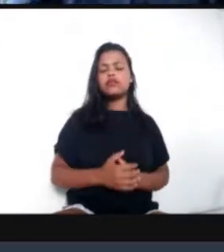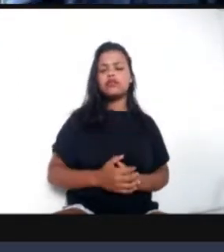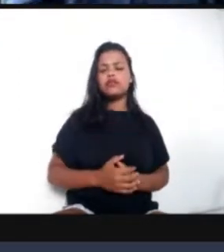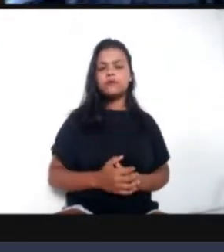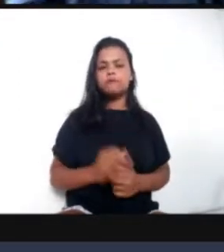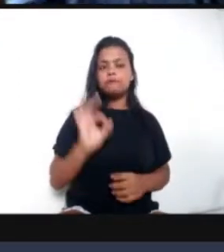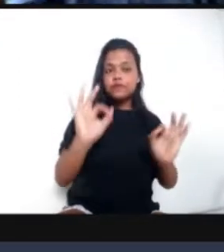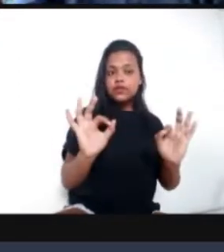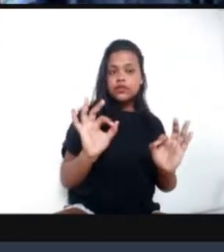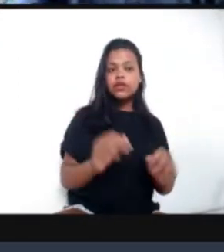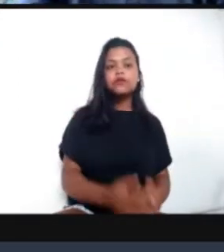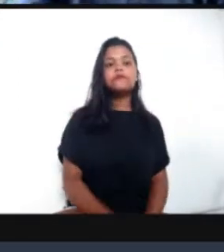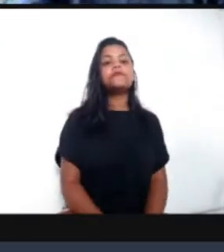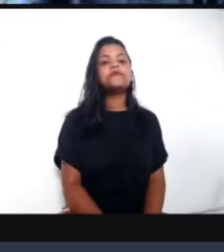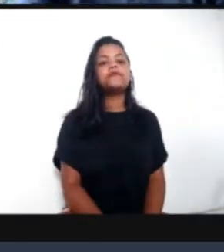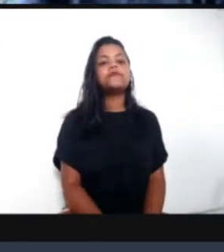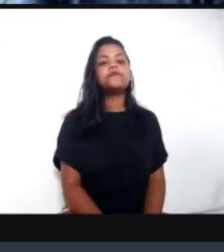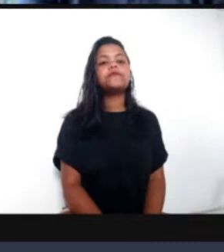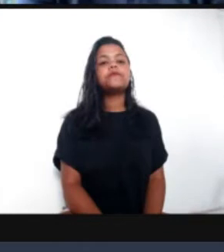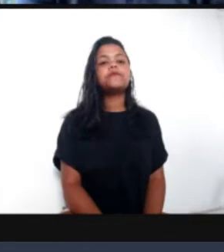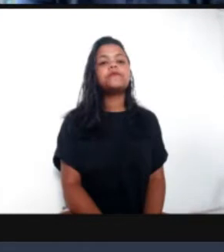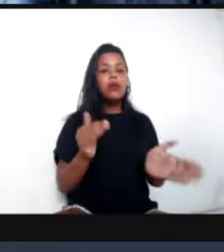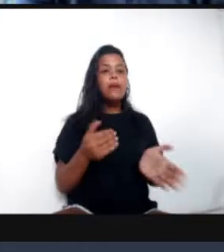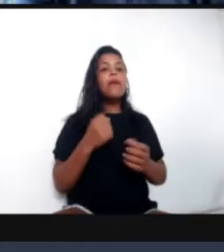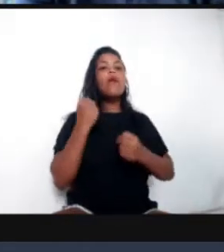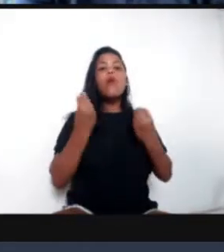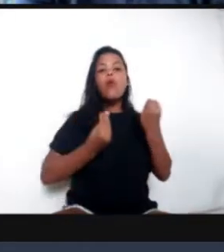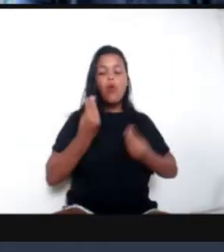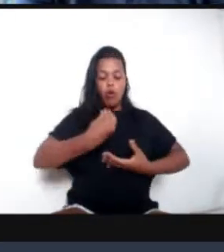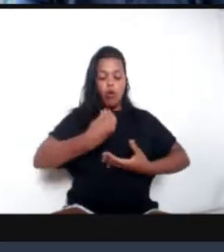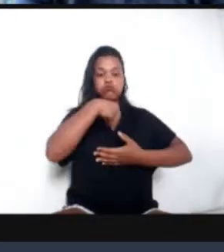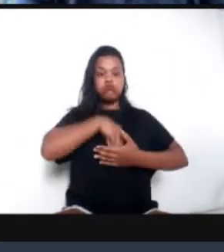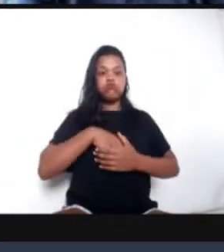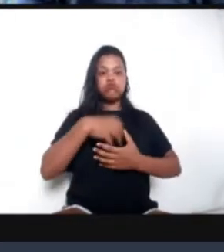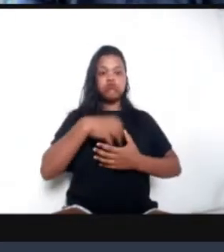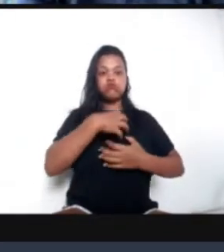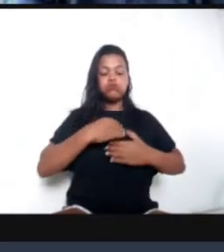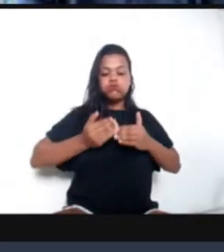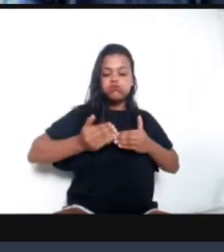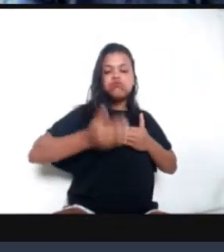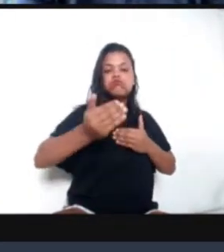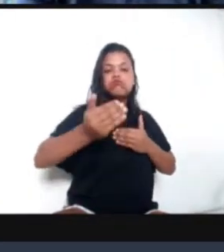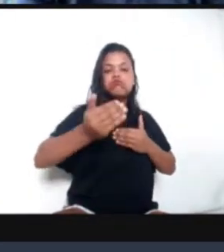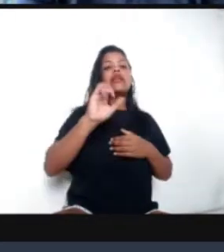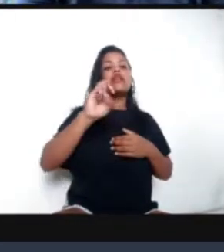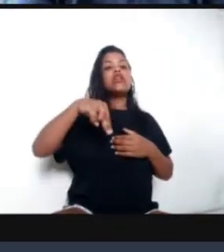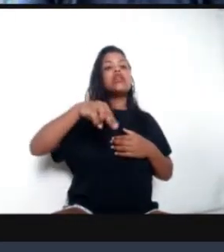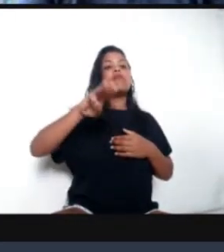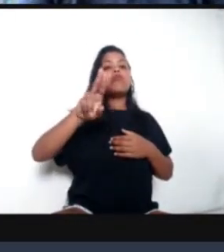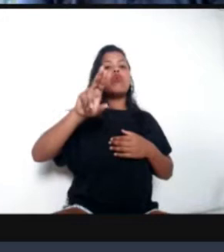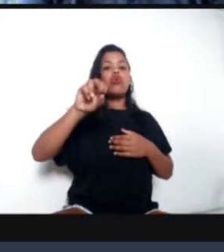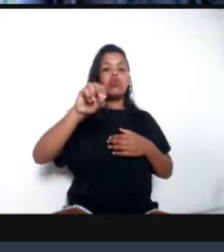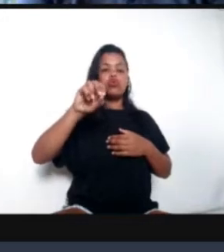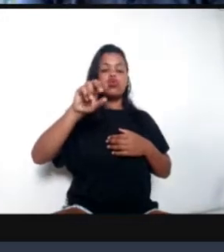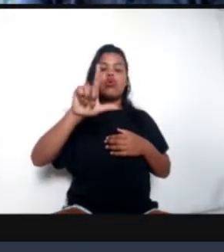para poder o sistema imunológico desempenhar sua função, ele precisa ter alguns componentes. Então, esses componentes são